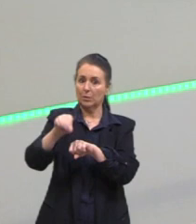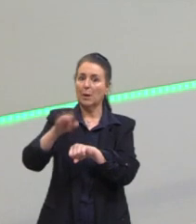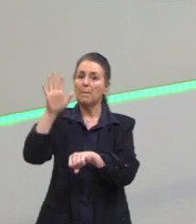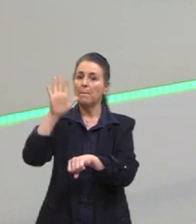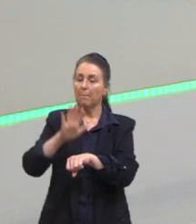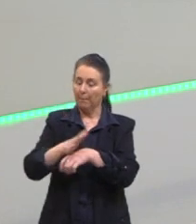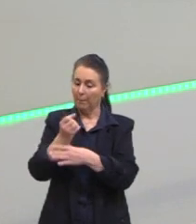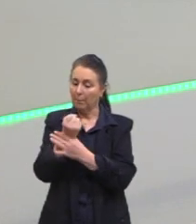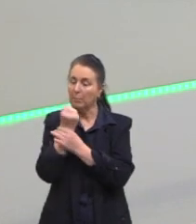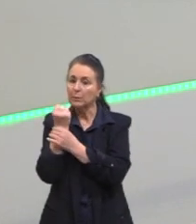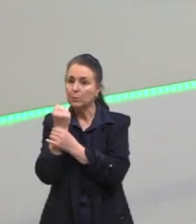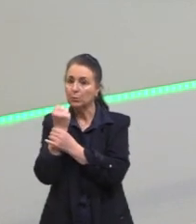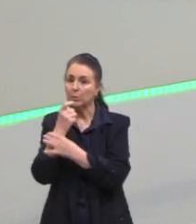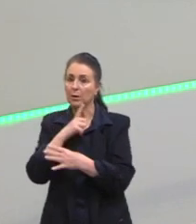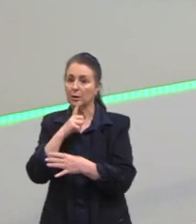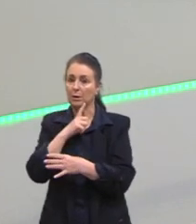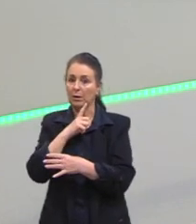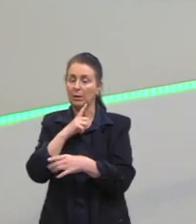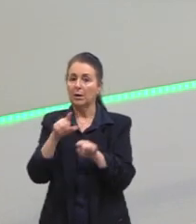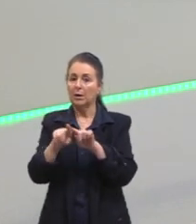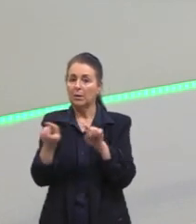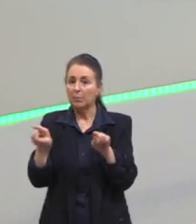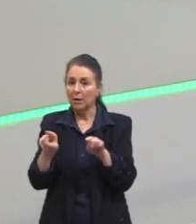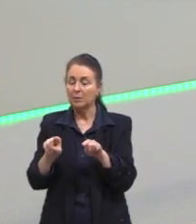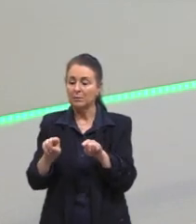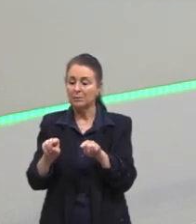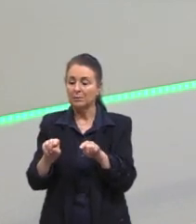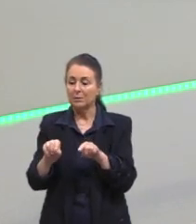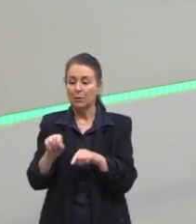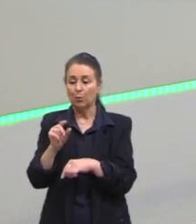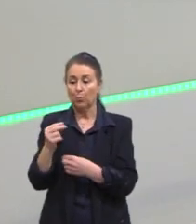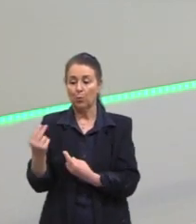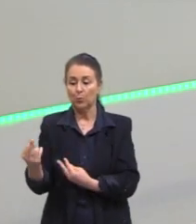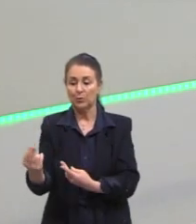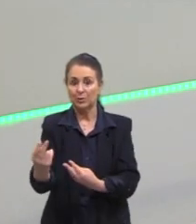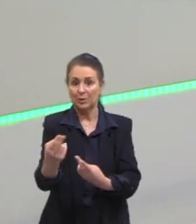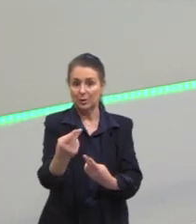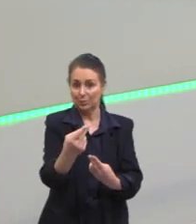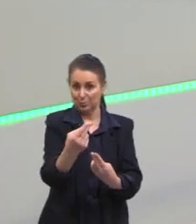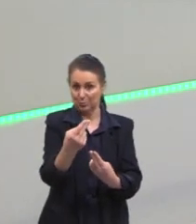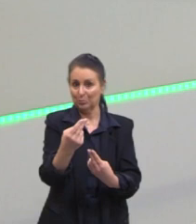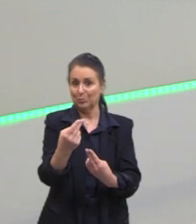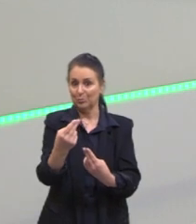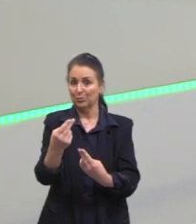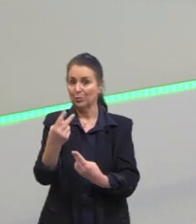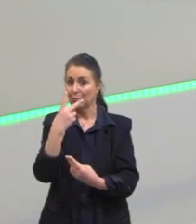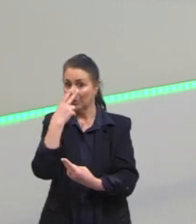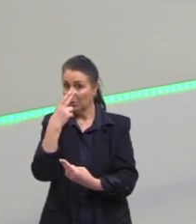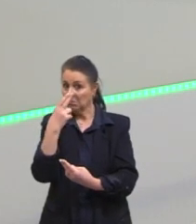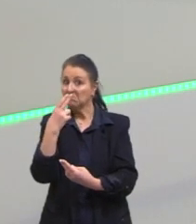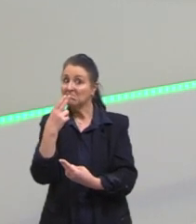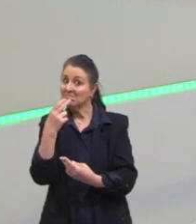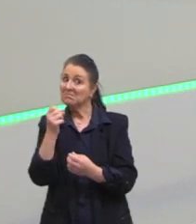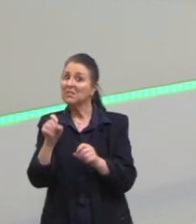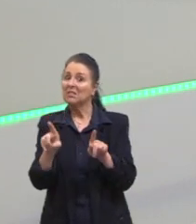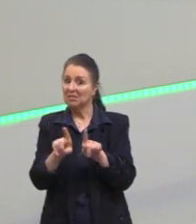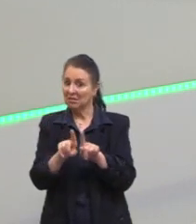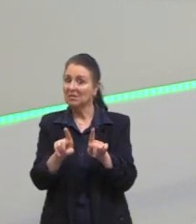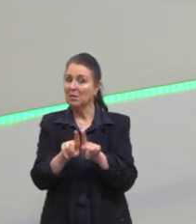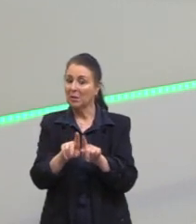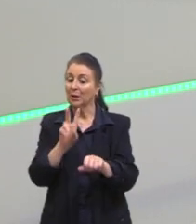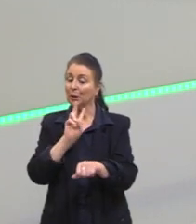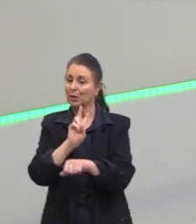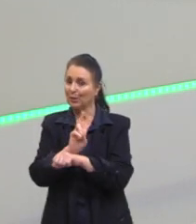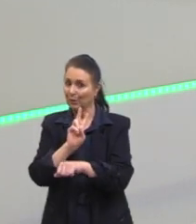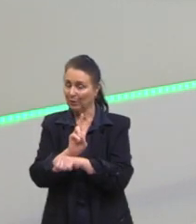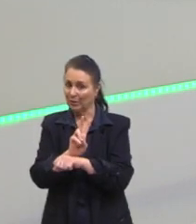segura que temos, mas a validade do senso comum, em alguns casos, É notável, tá? Então, a gente está aqui de